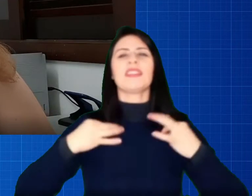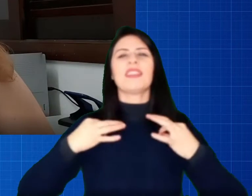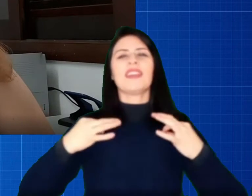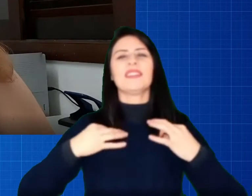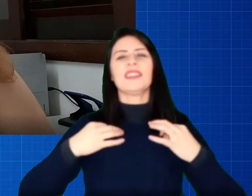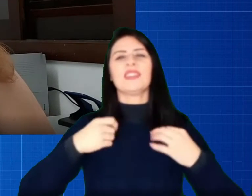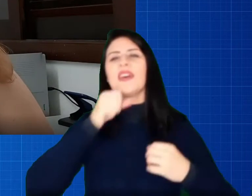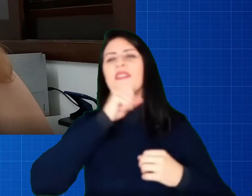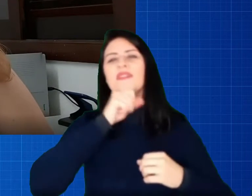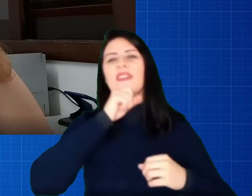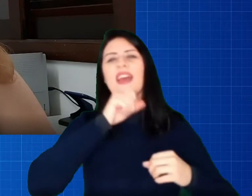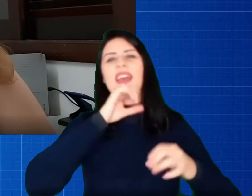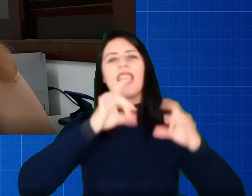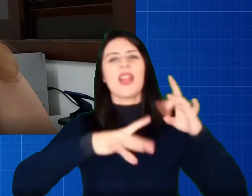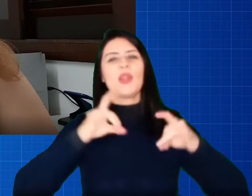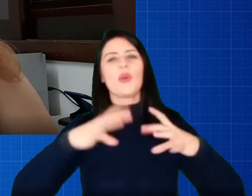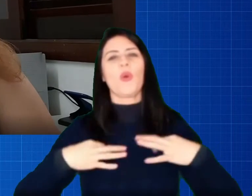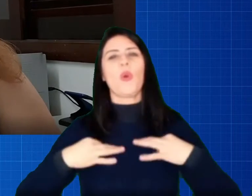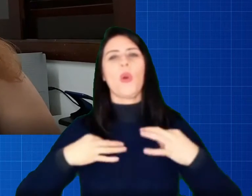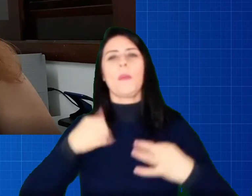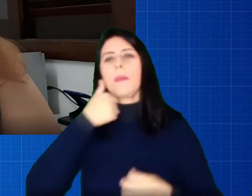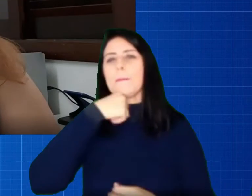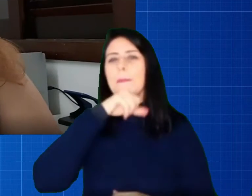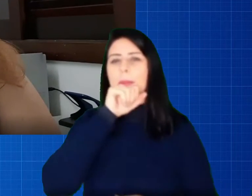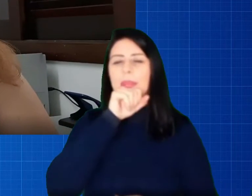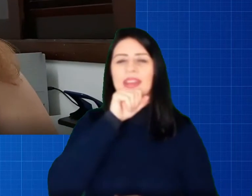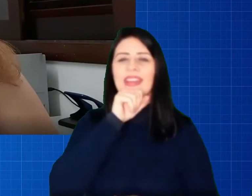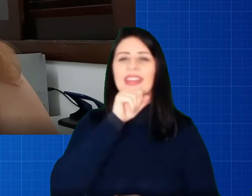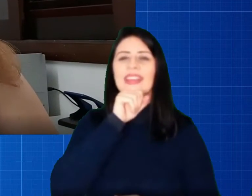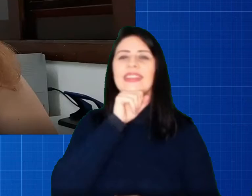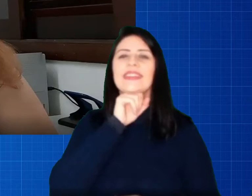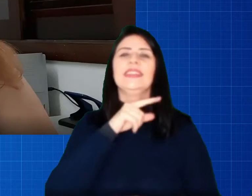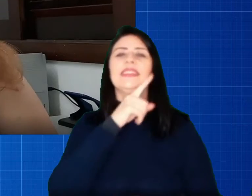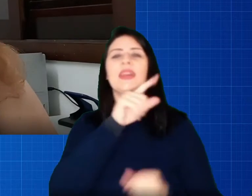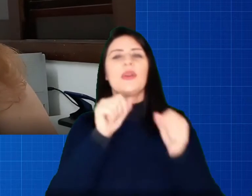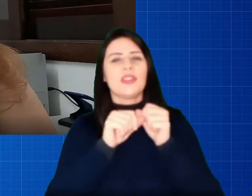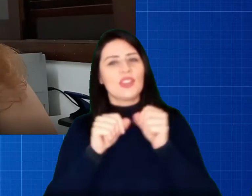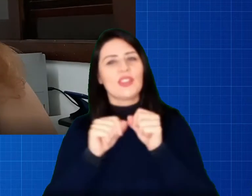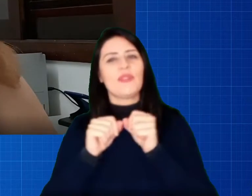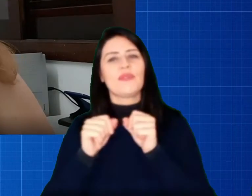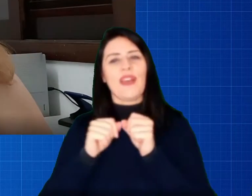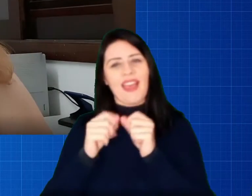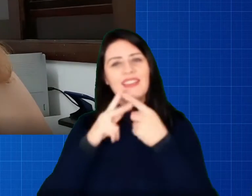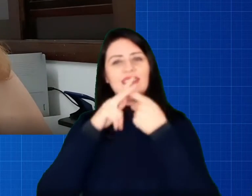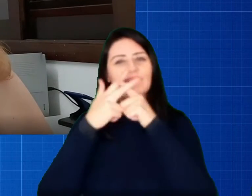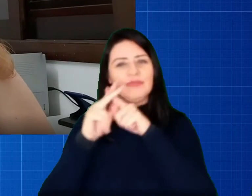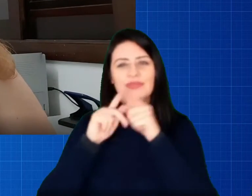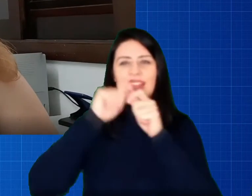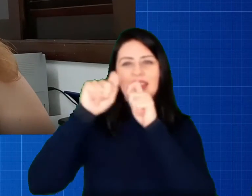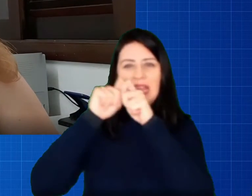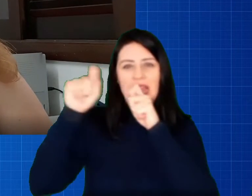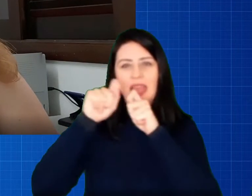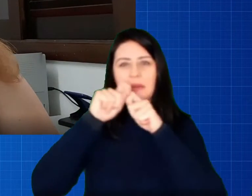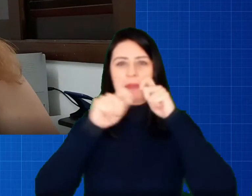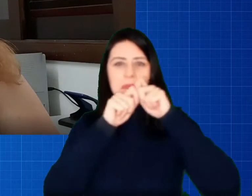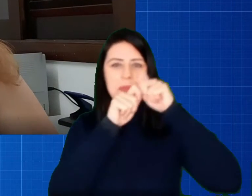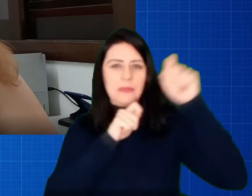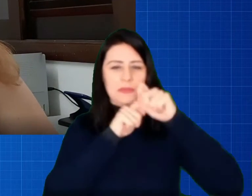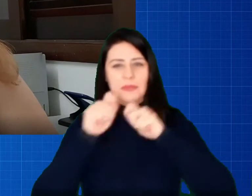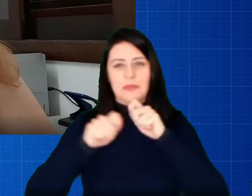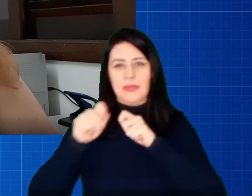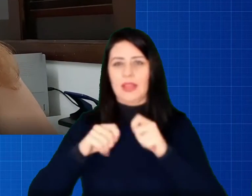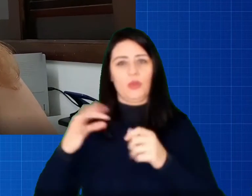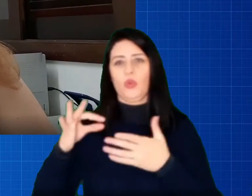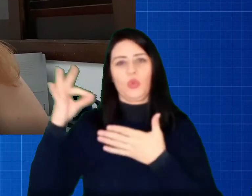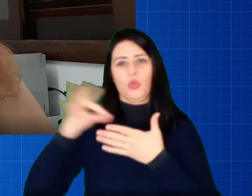dos escravos, do passado, que era feito com pedaços de tecido da roupa das mães. E aí a gente